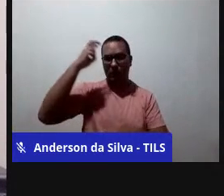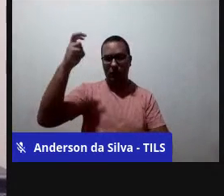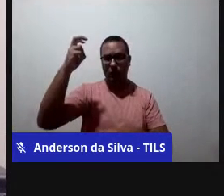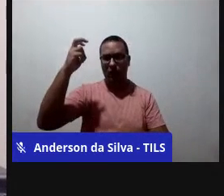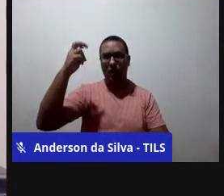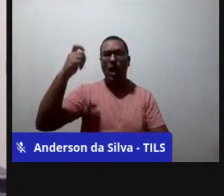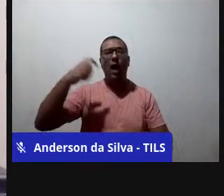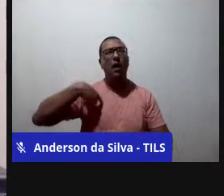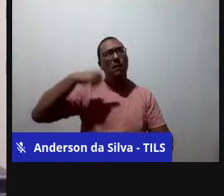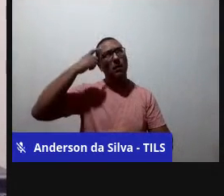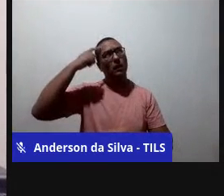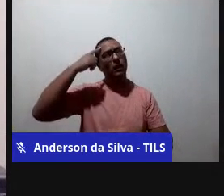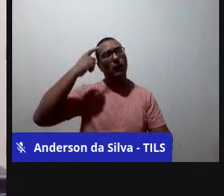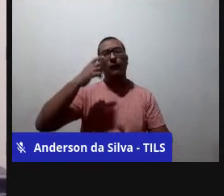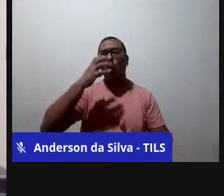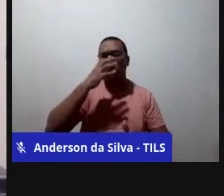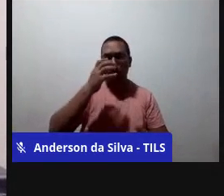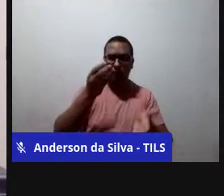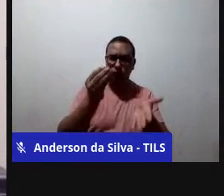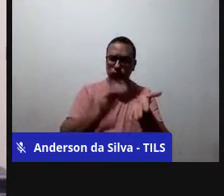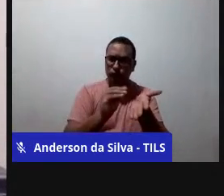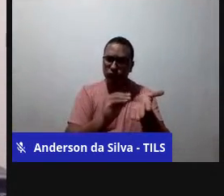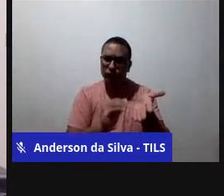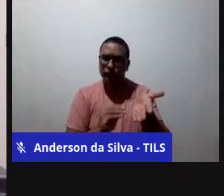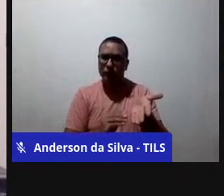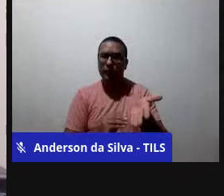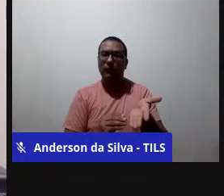algumas observações aqui,